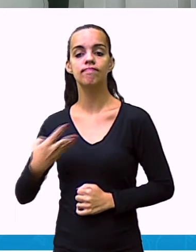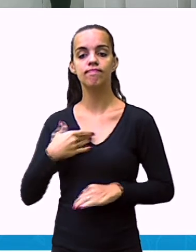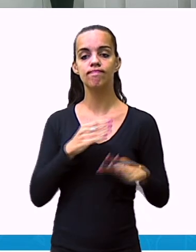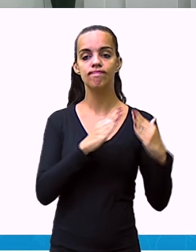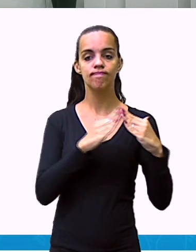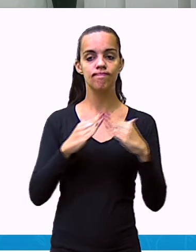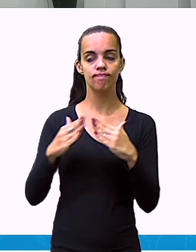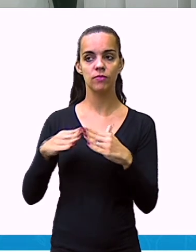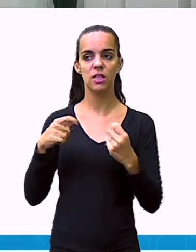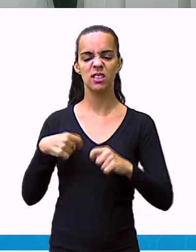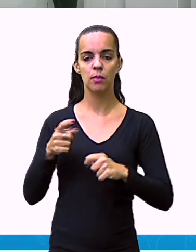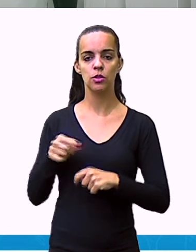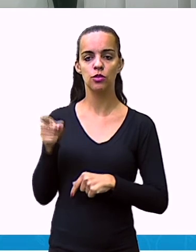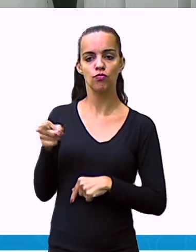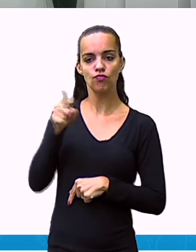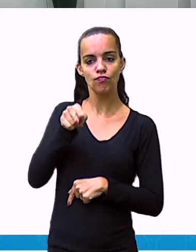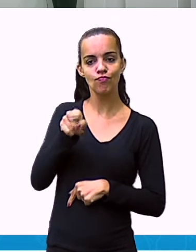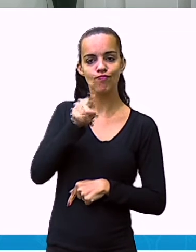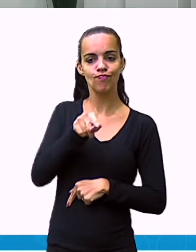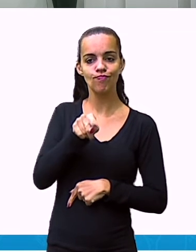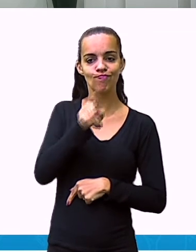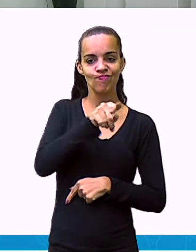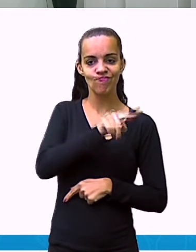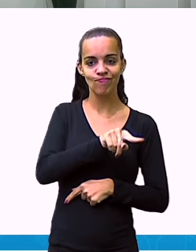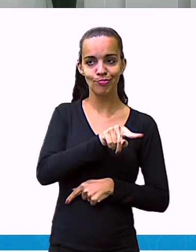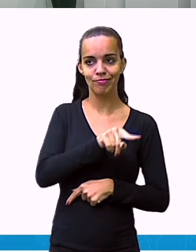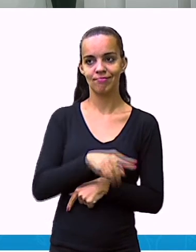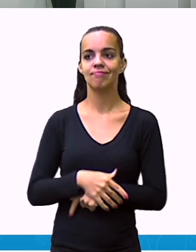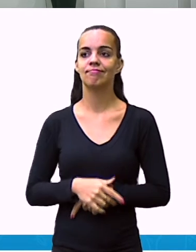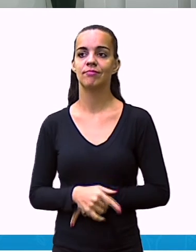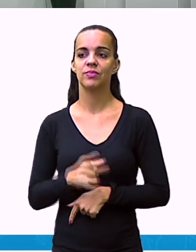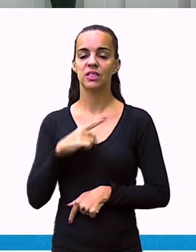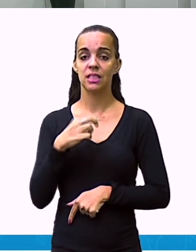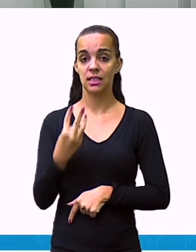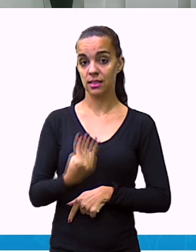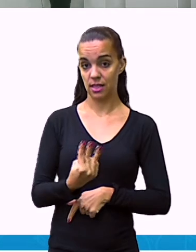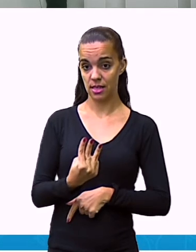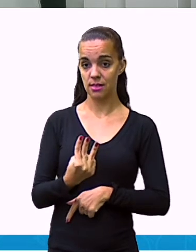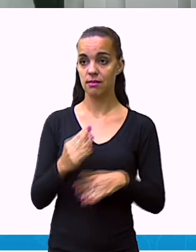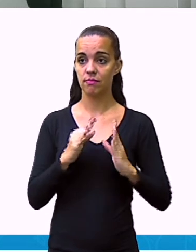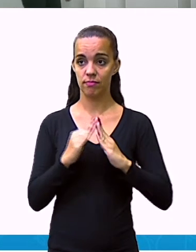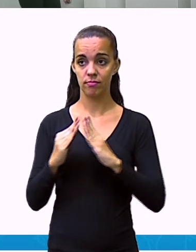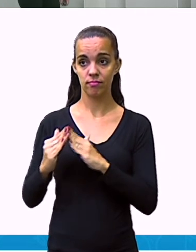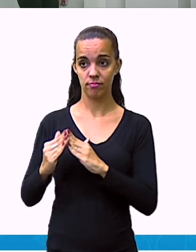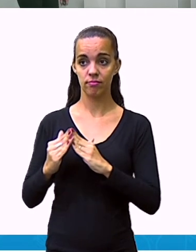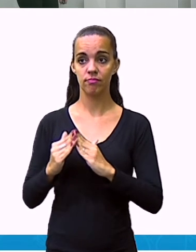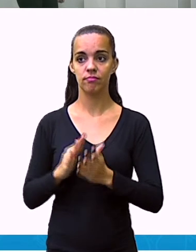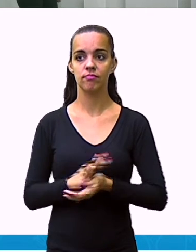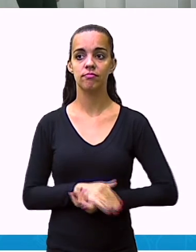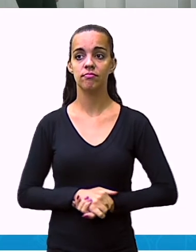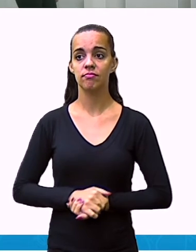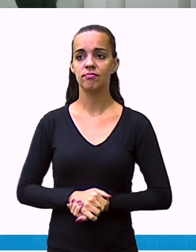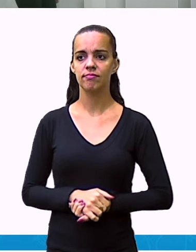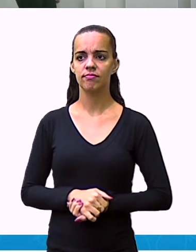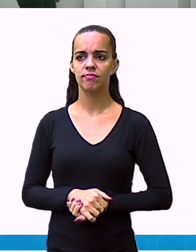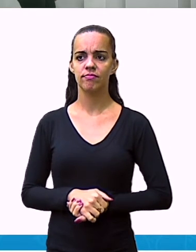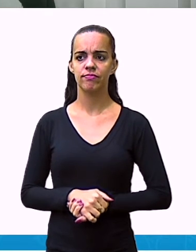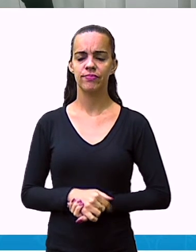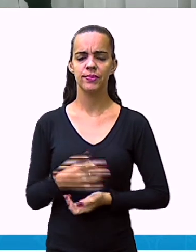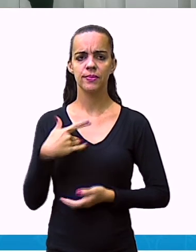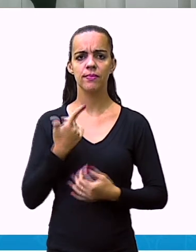esquerda Olha uma duas três casas para esquerda